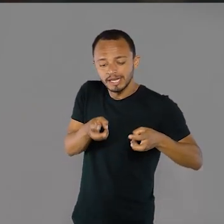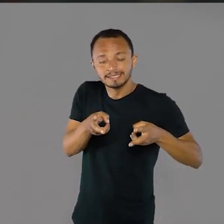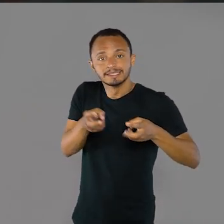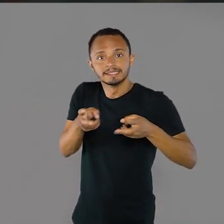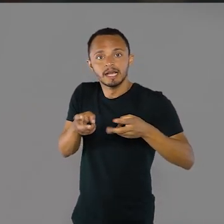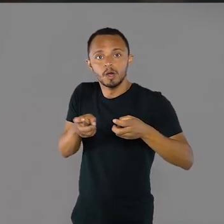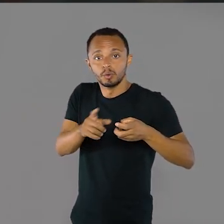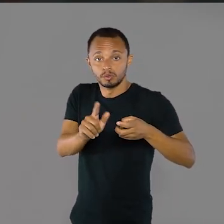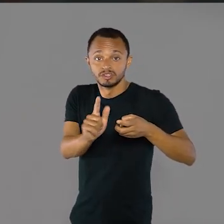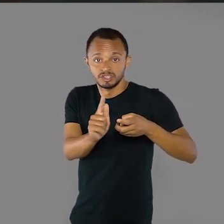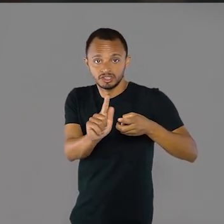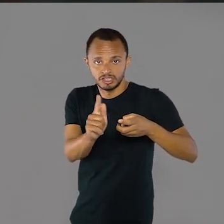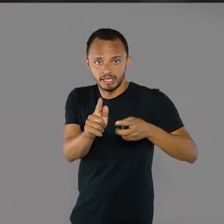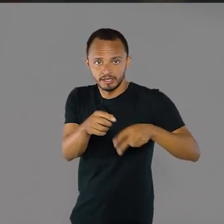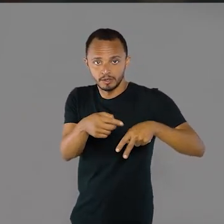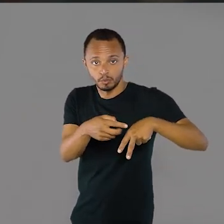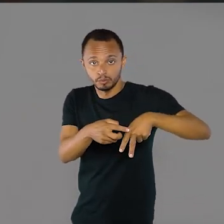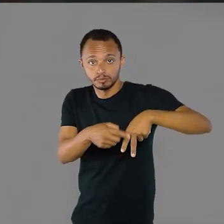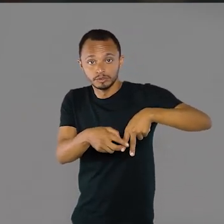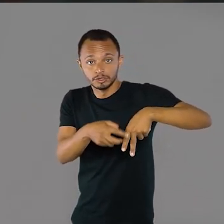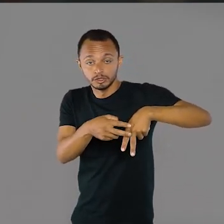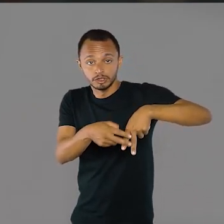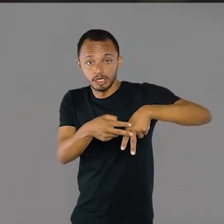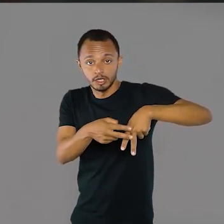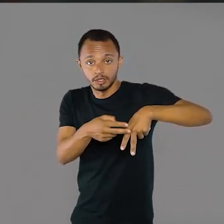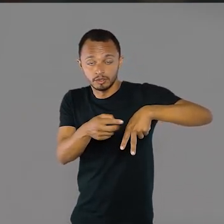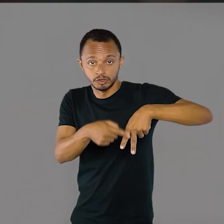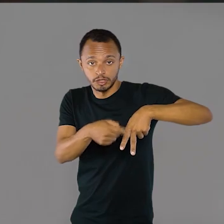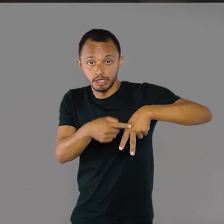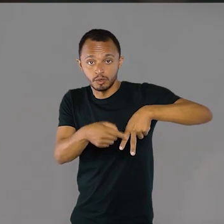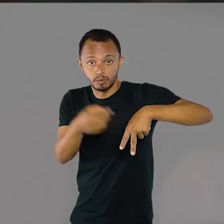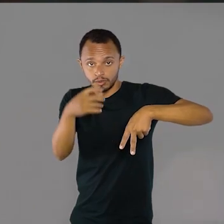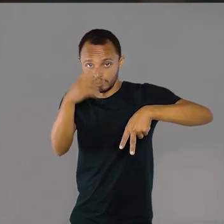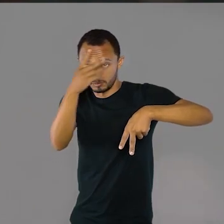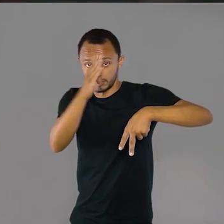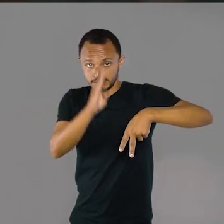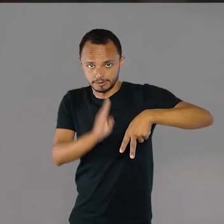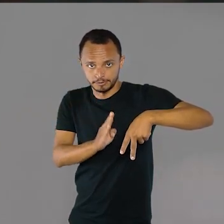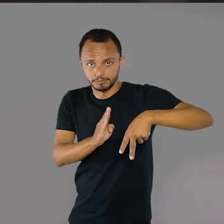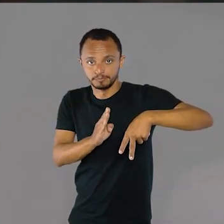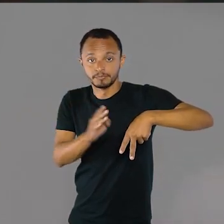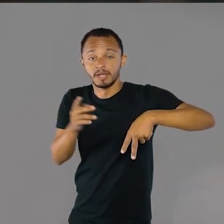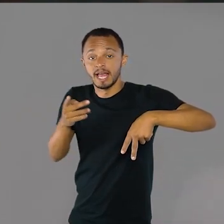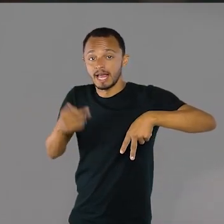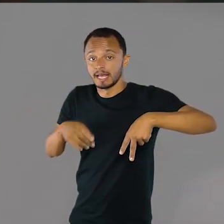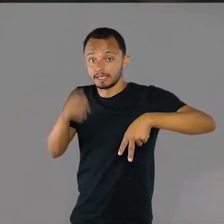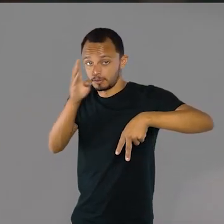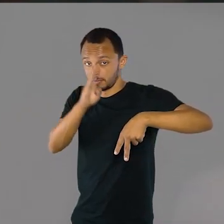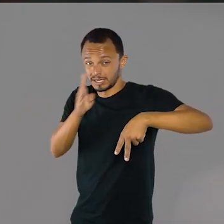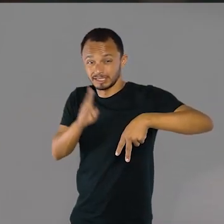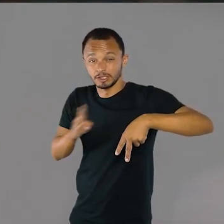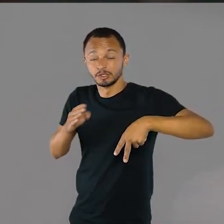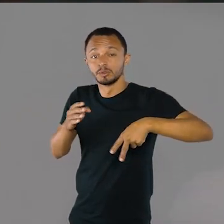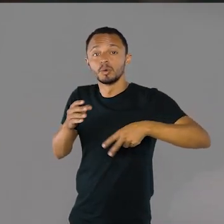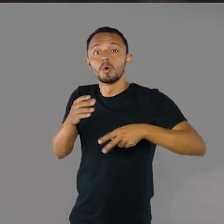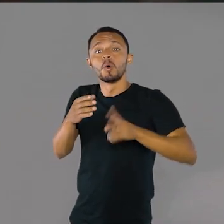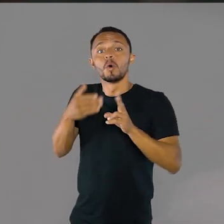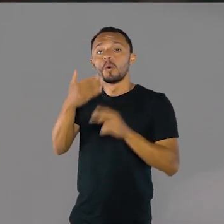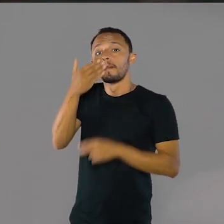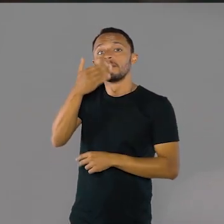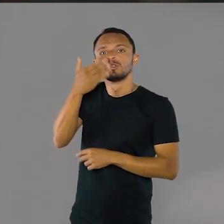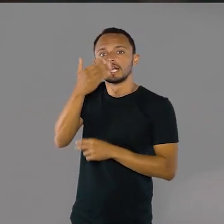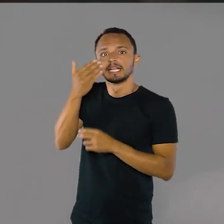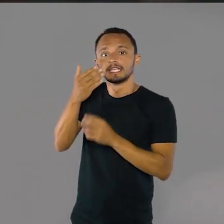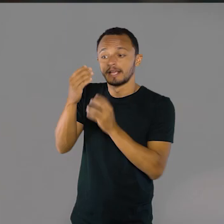no Brasil. E aí, o Brasil é um dos países que mais consome pornografia no mundo. E